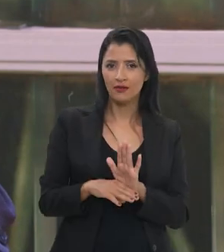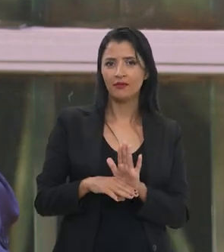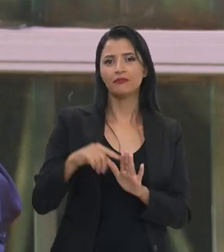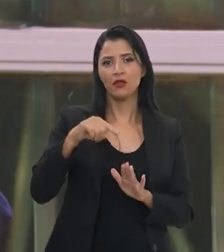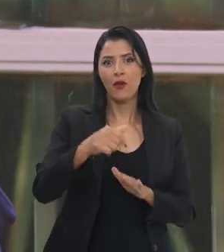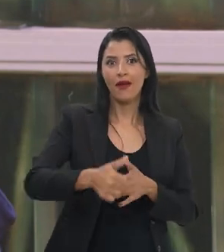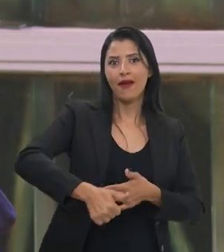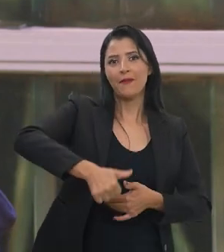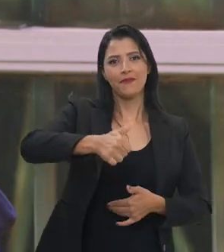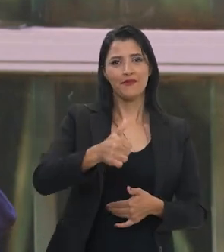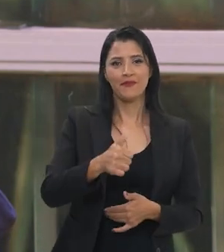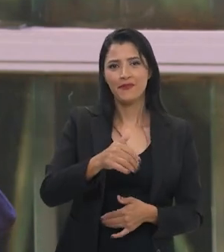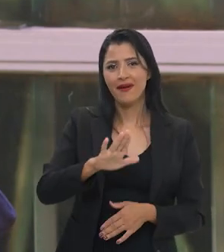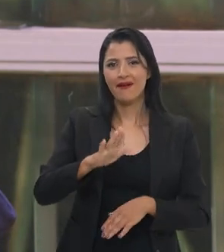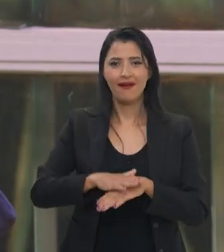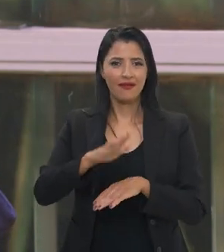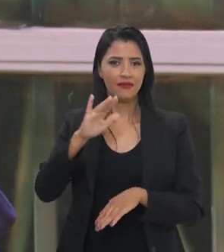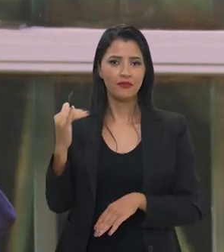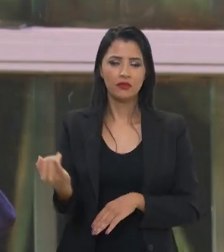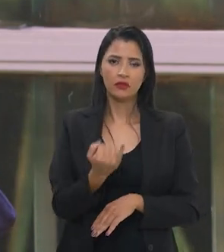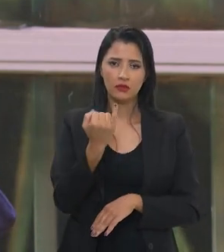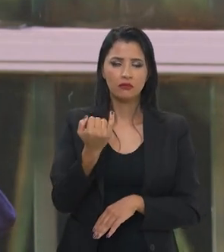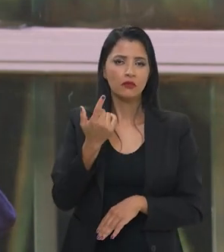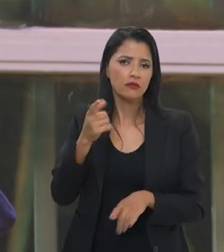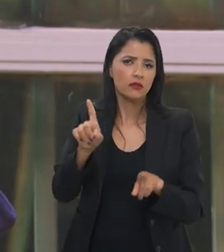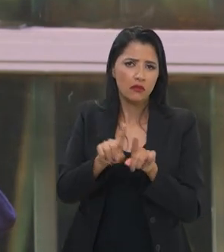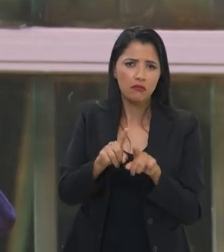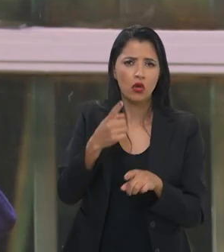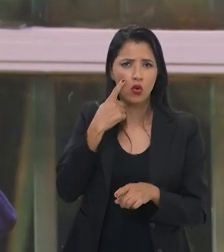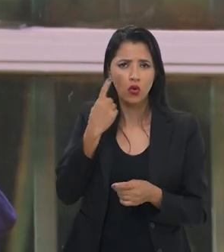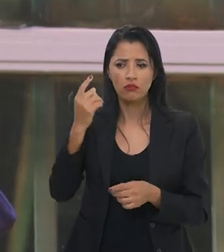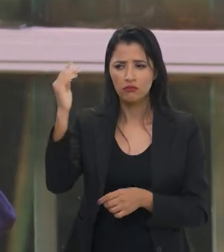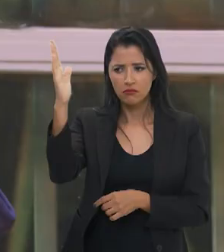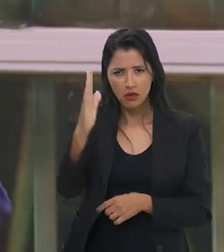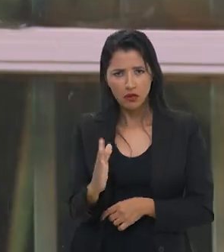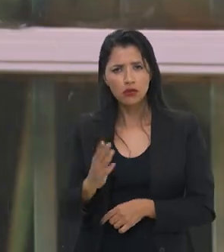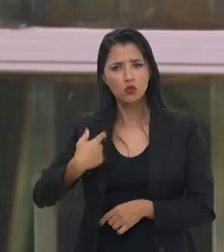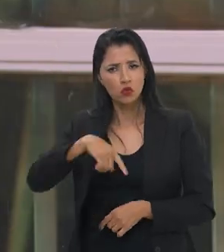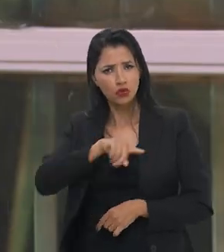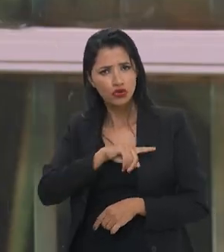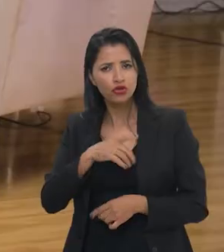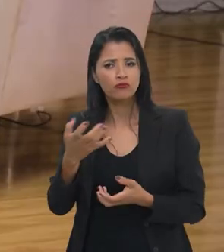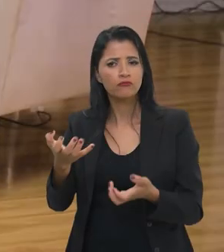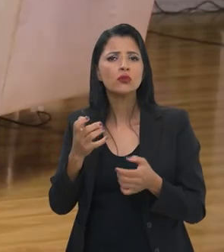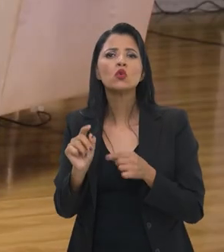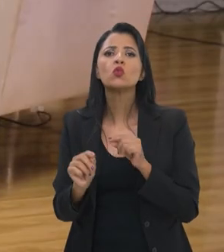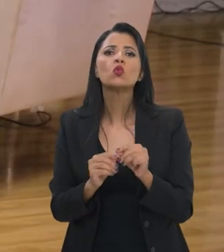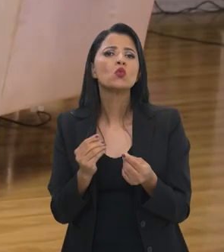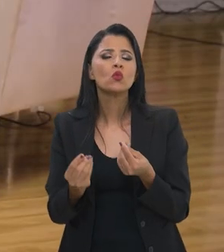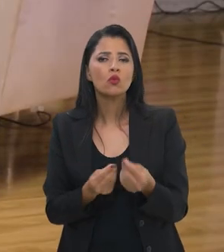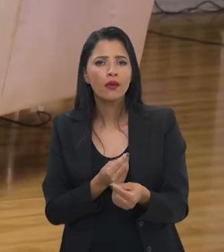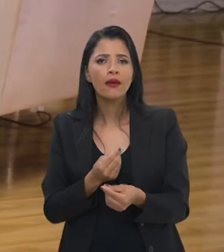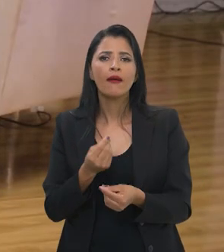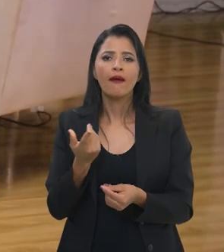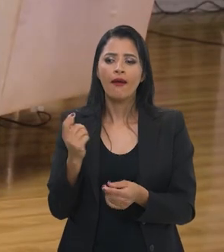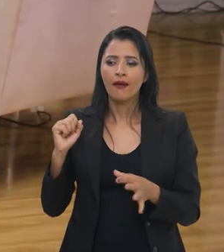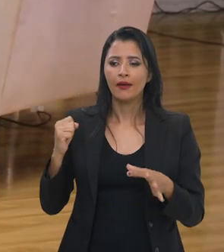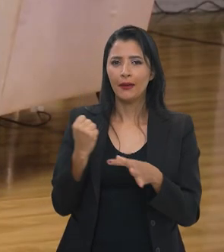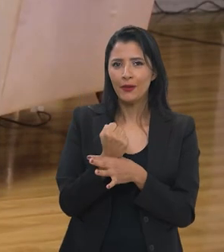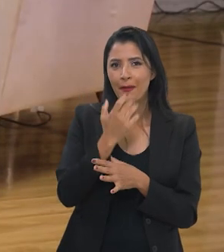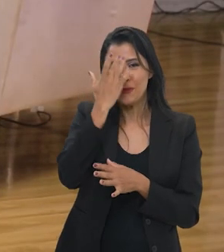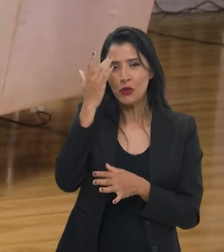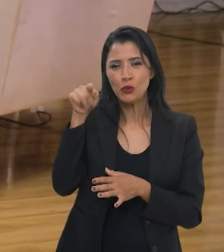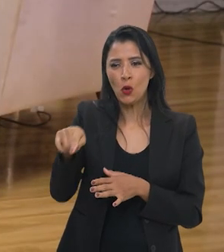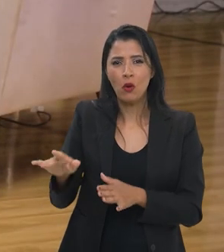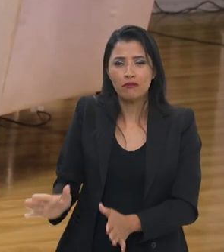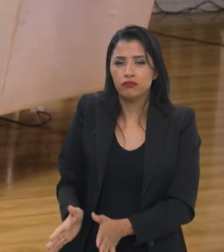programas e veja o Brasil é o que nós queremos é garantir a retirada de pessoas